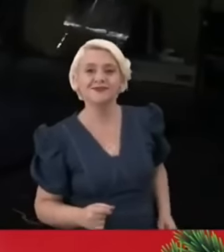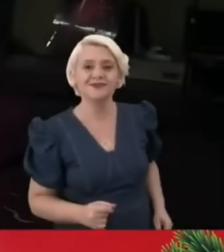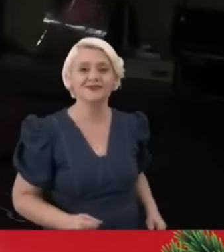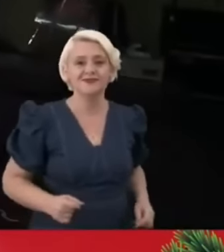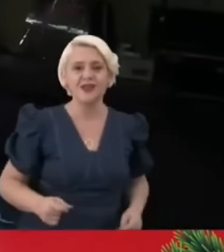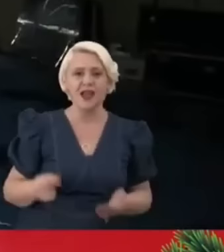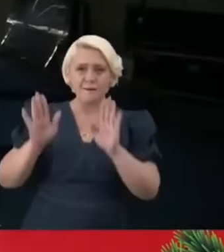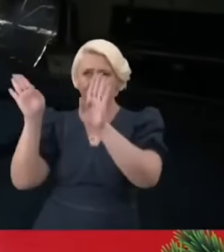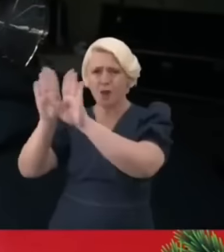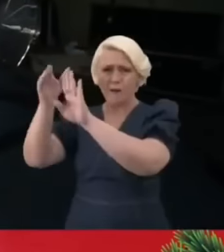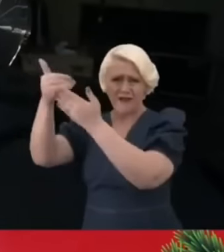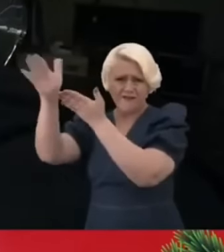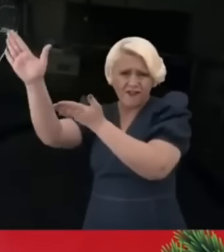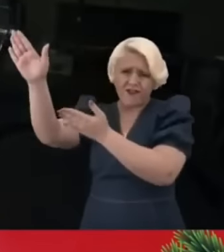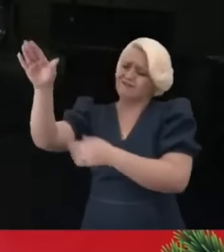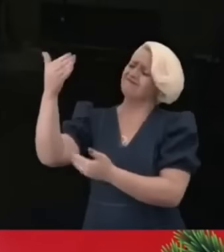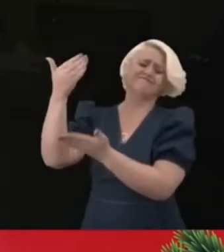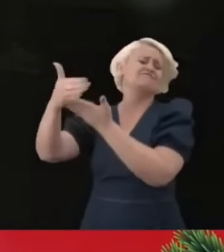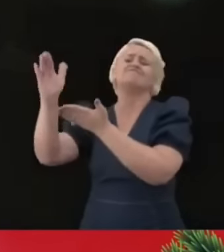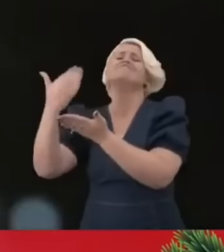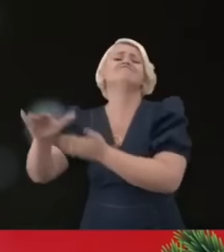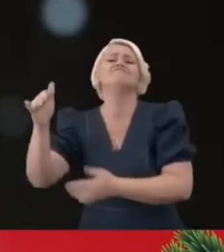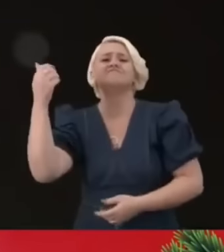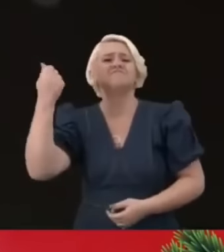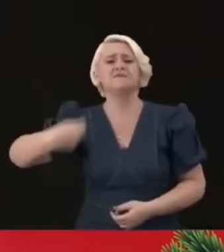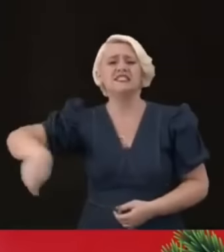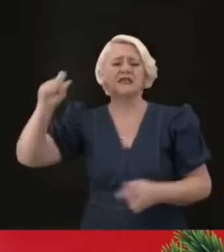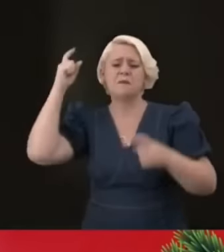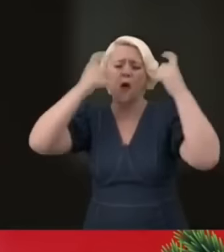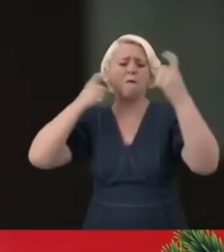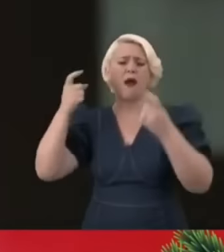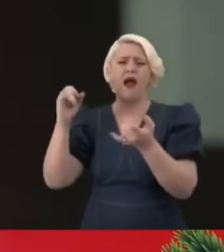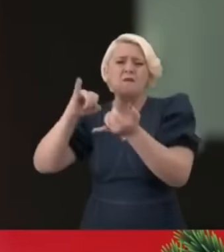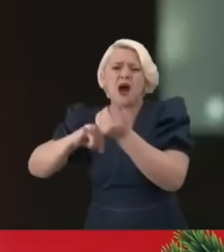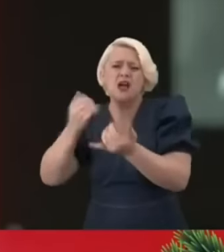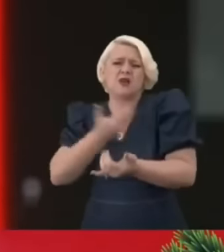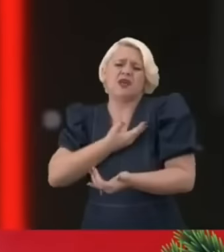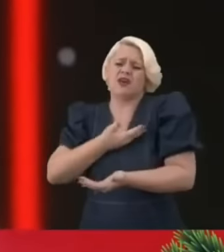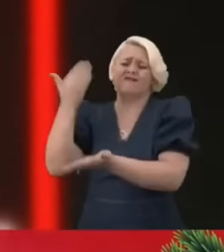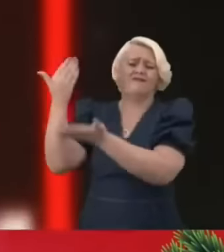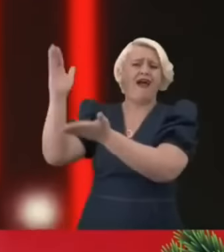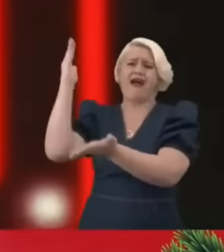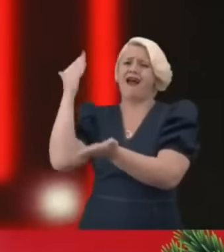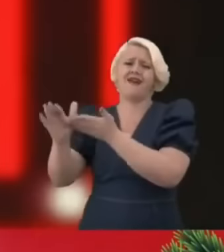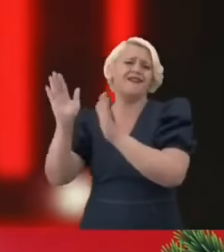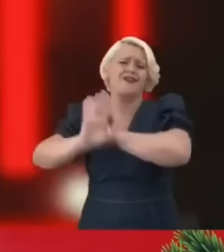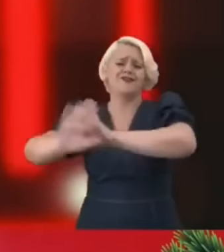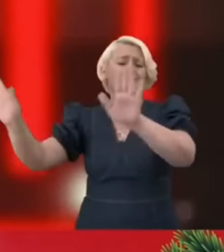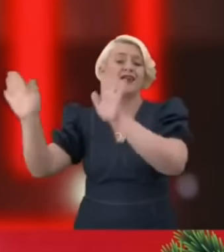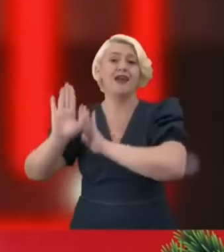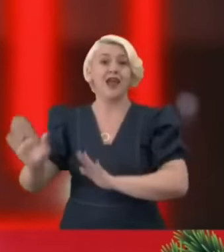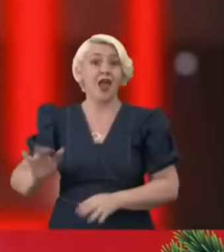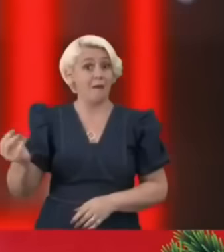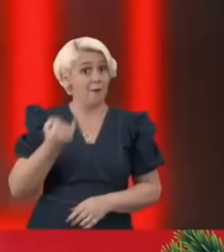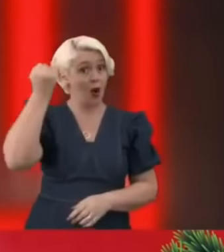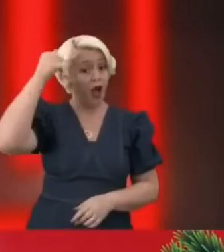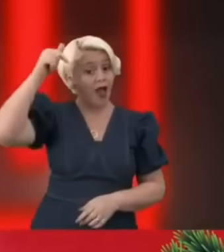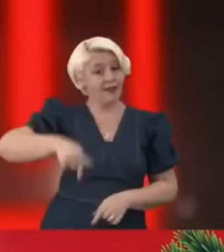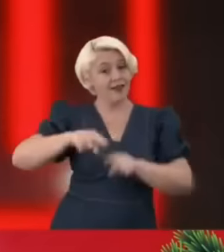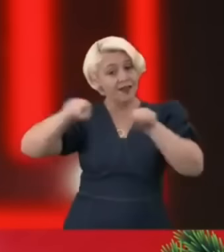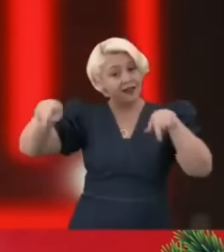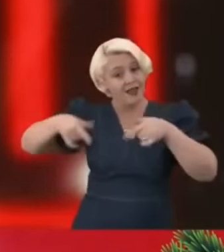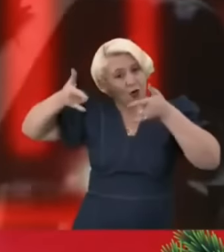Da porta pra fora, pouco importa se a gente é amante. Oh, amigo, o que vale